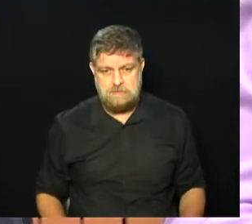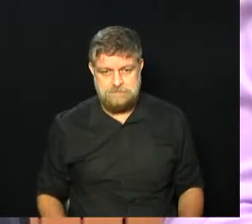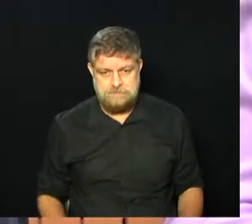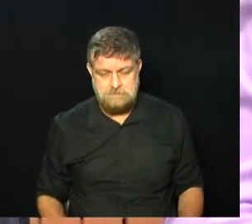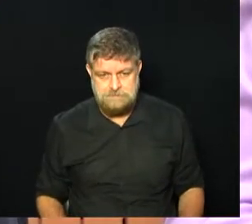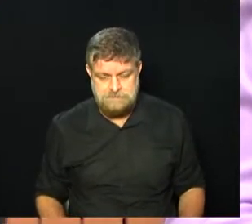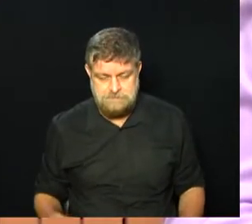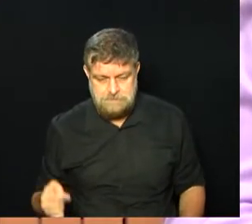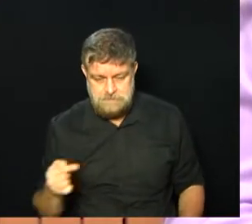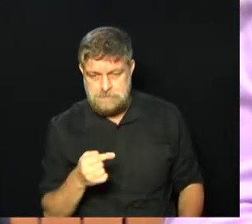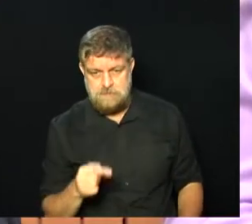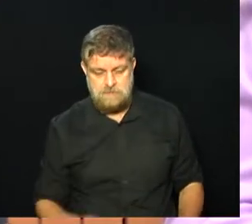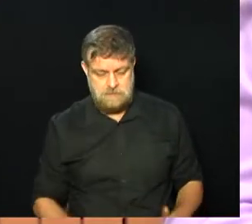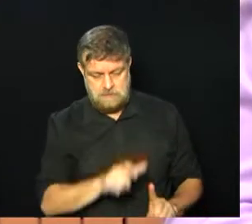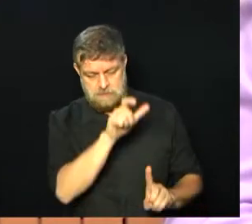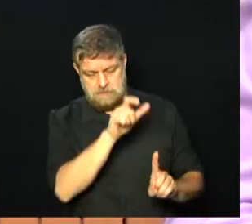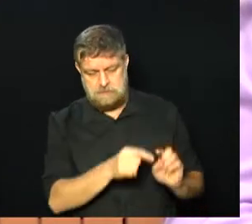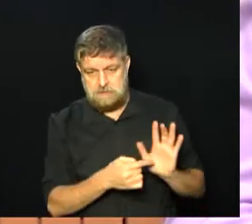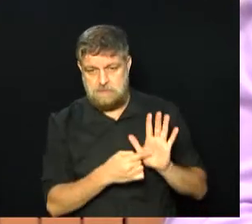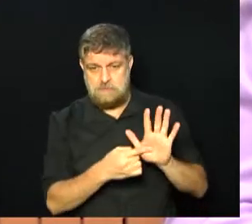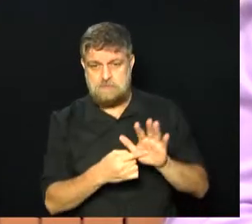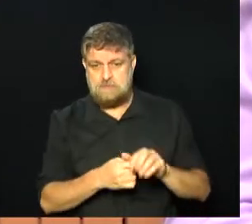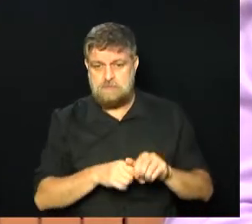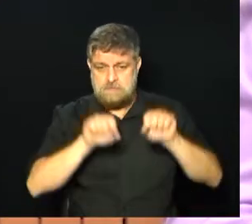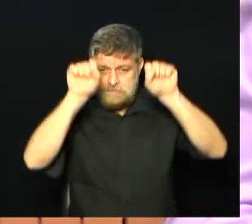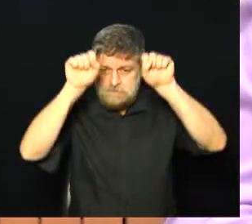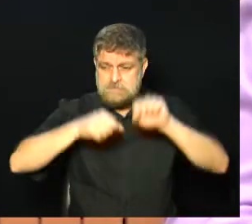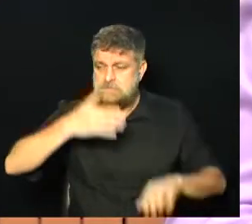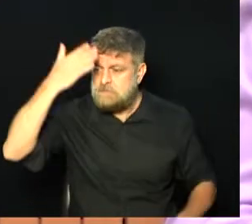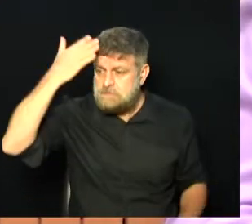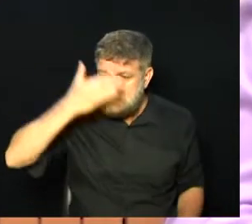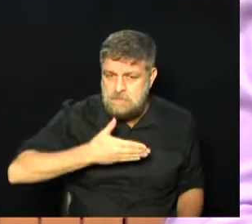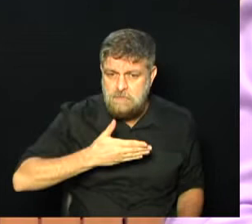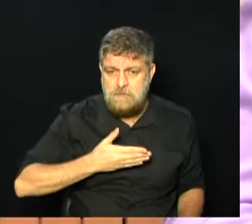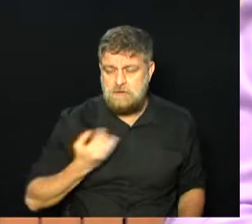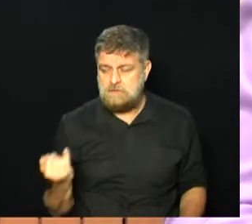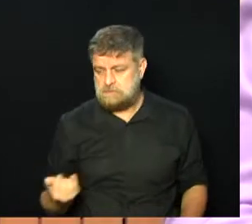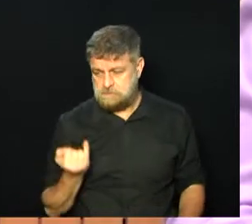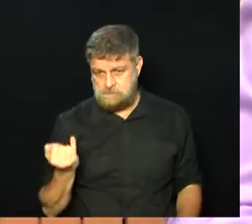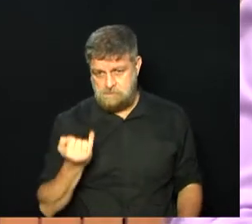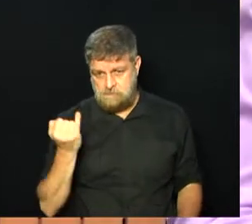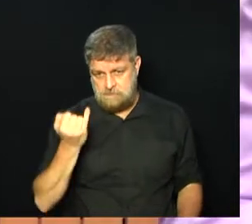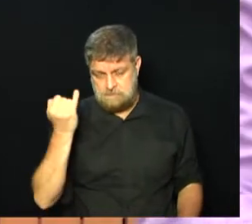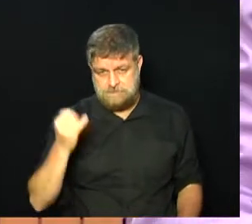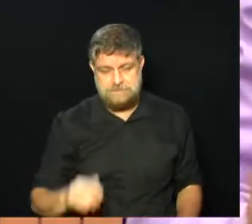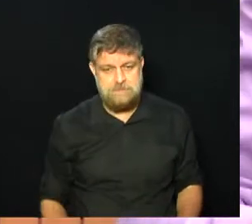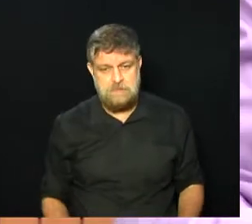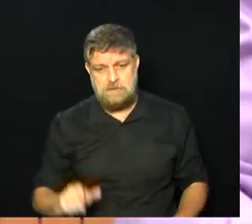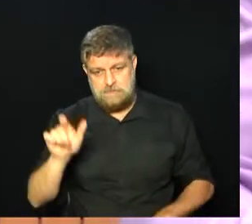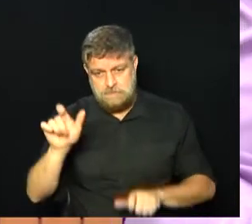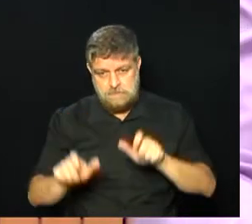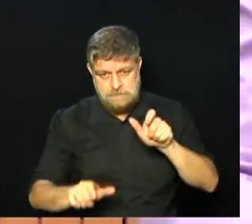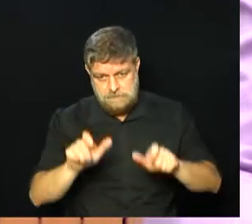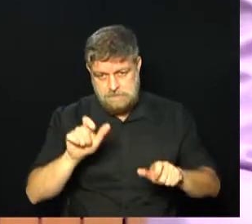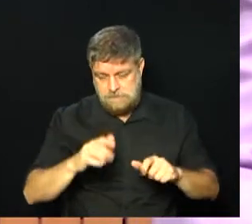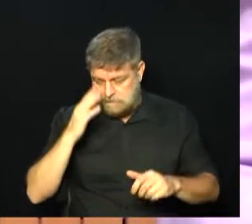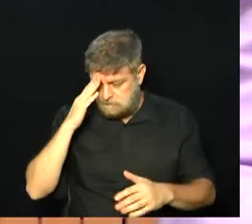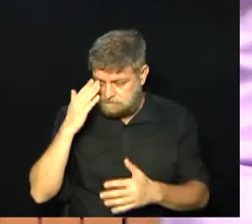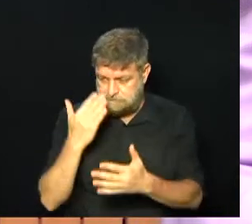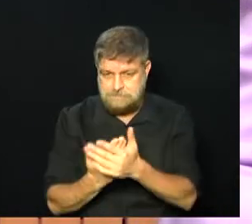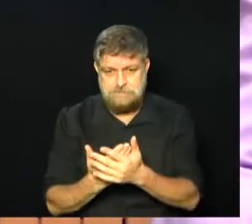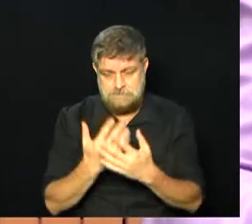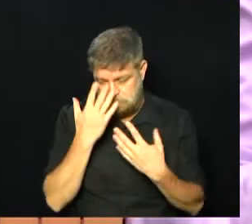o exemplo e o testemunho de que é importante, né, que as pessoas acreditem, tenham